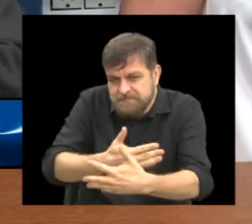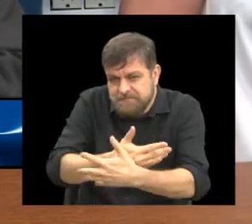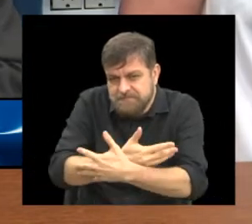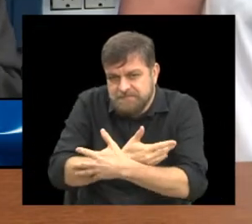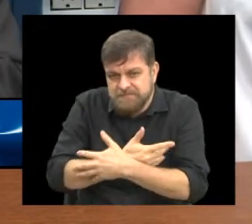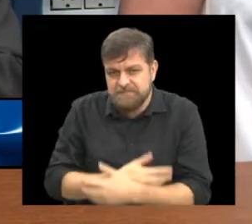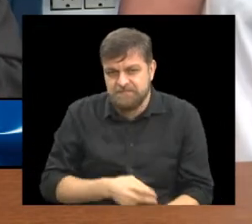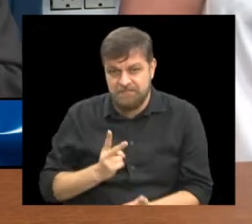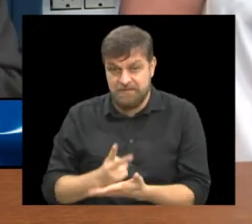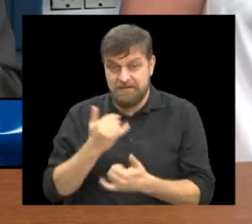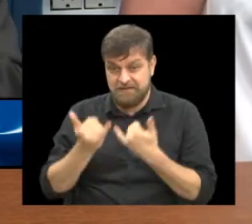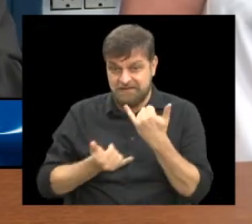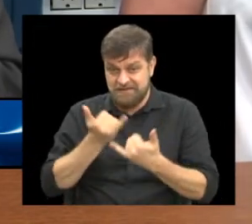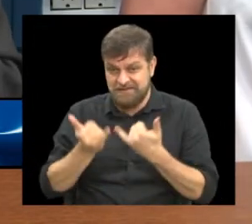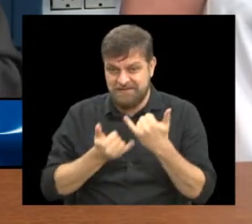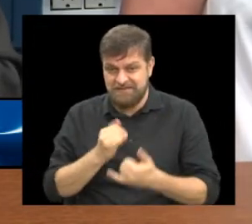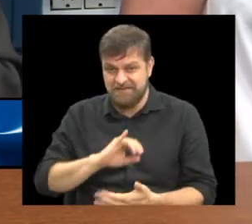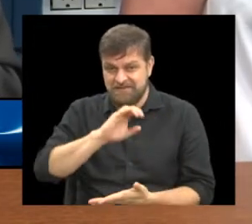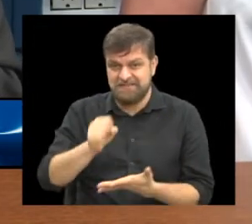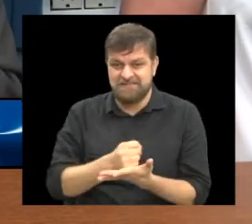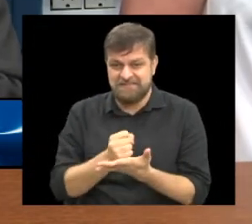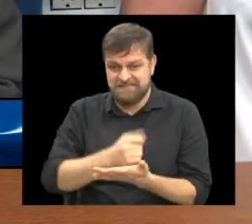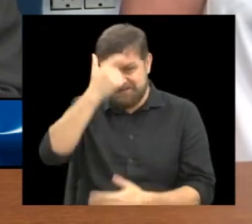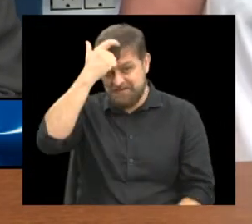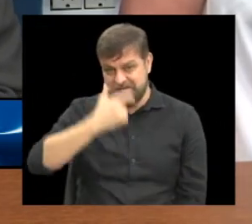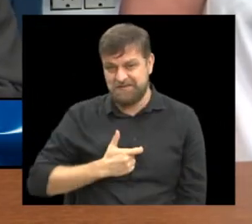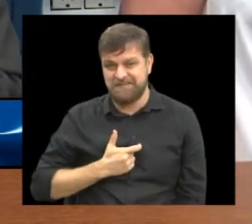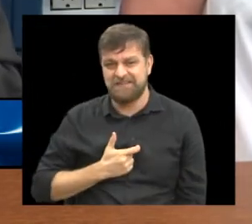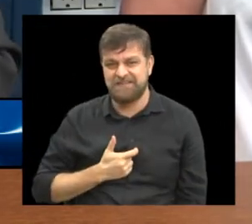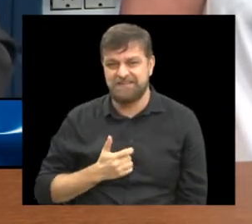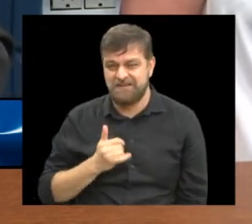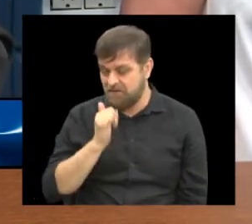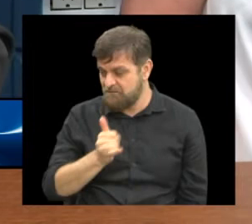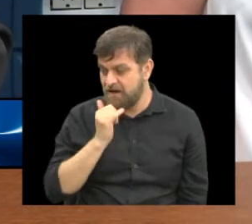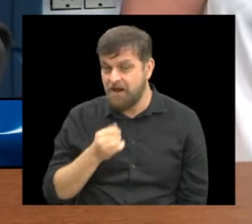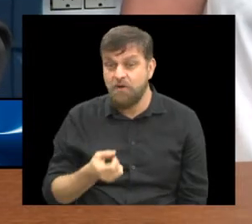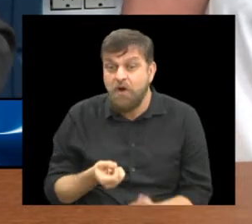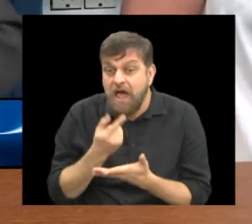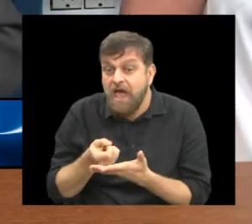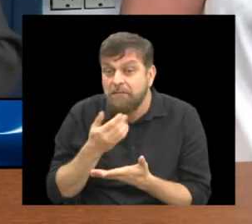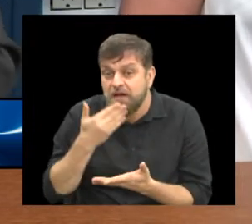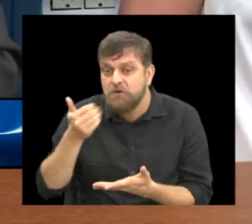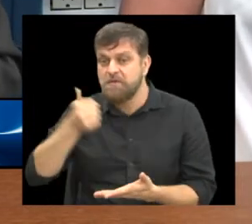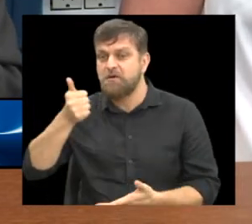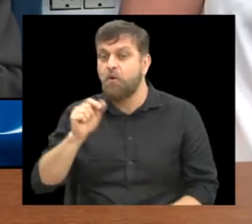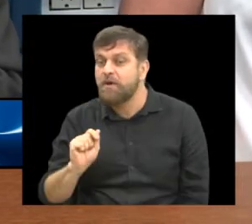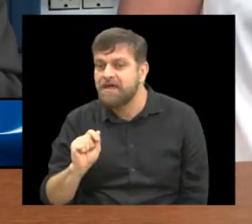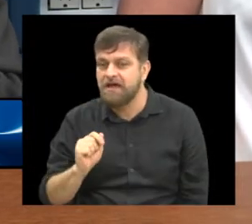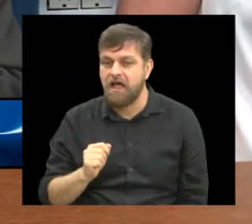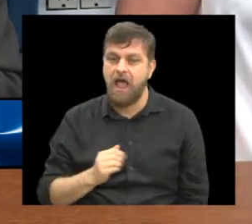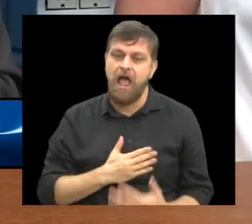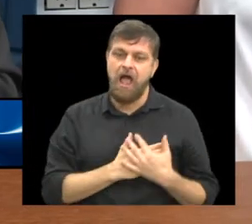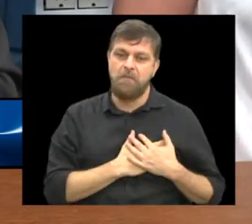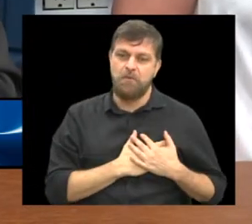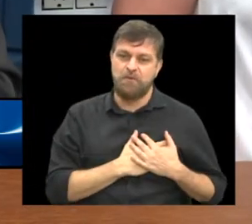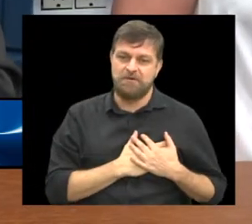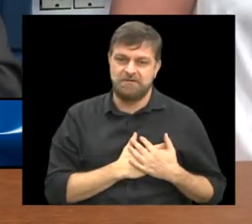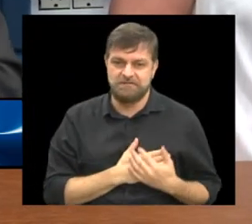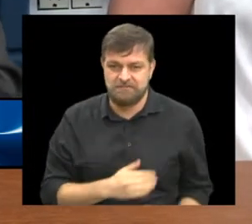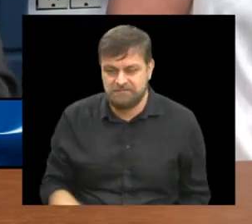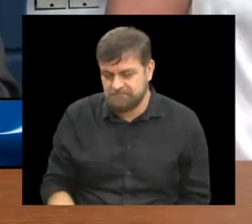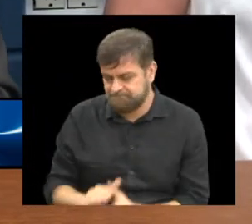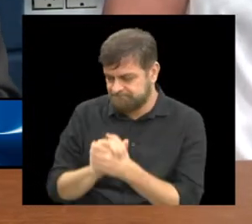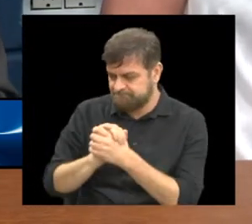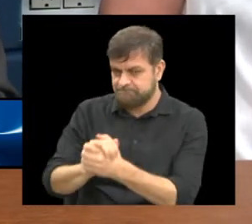coração, que eu sempre brinco. O Jorge da Farmácia, lógico, eu sou farmacêutico, eu falo que o melhor remédio é o amor. Então, parabéns por você, pelo